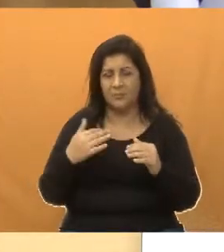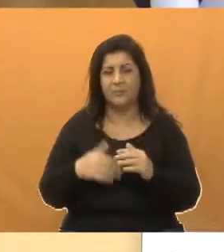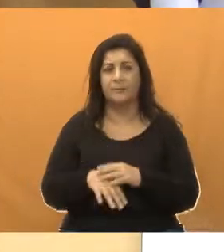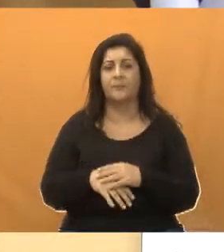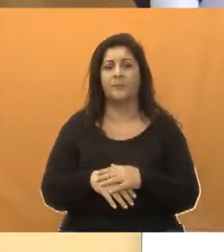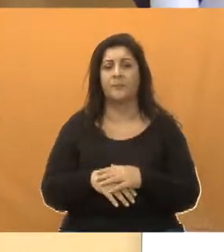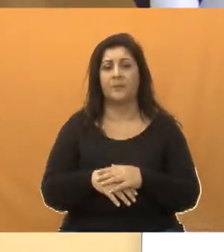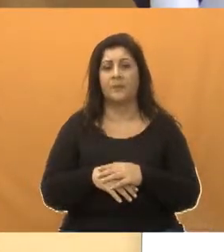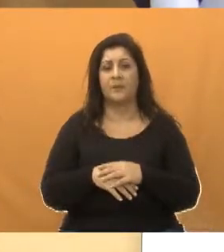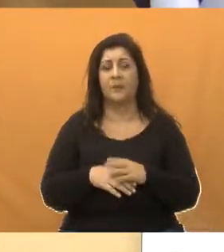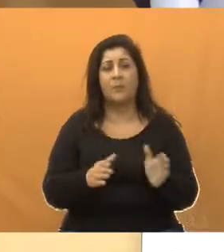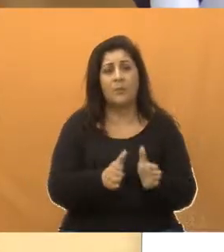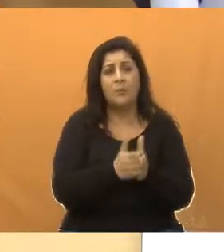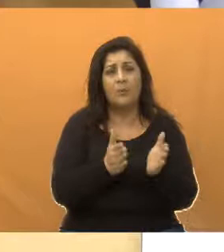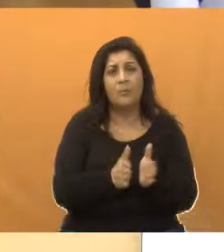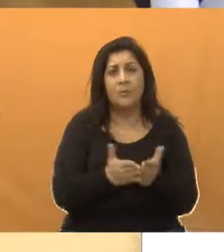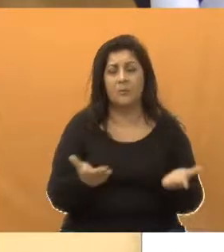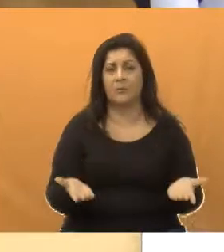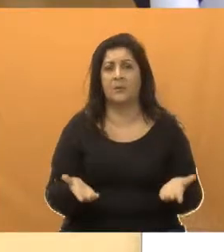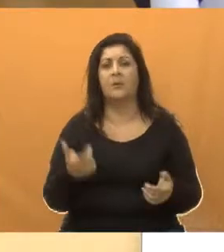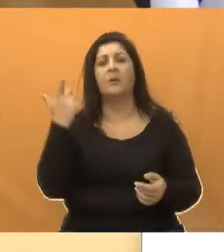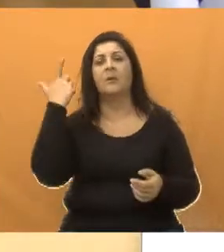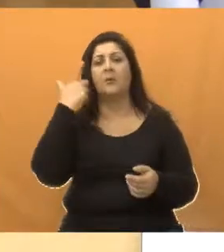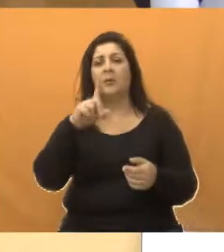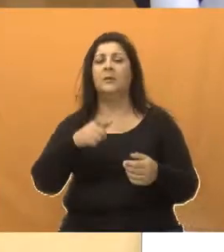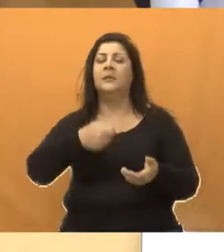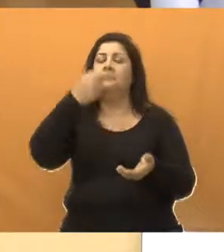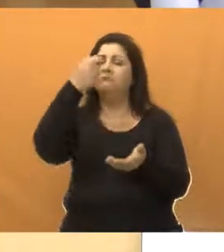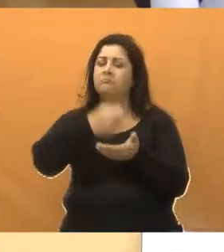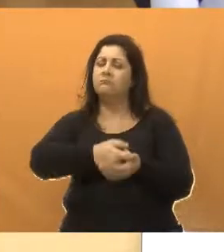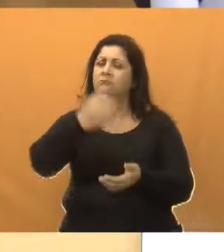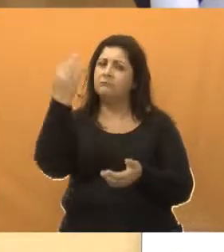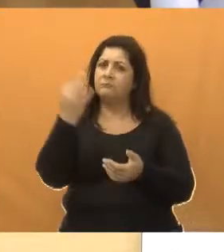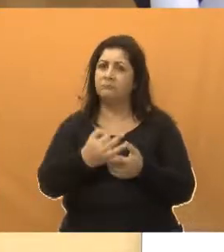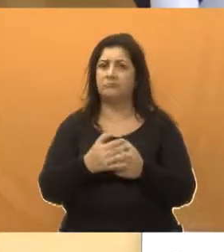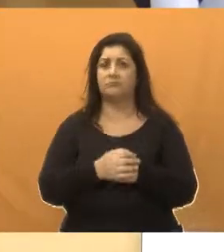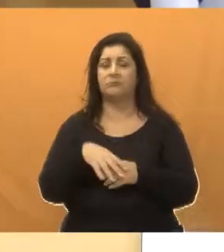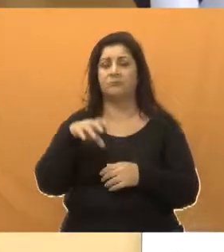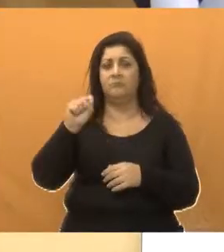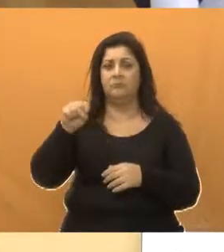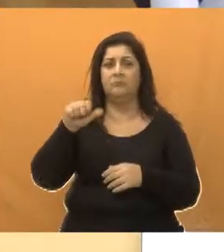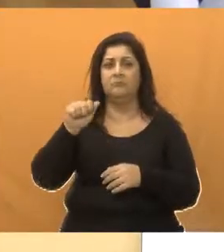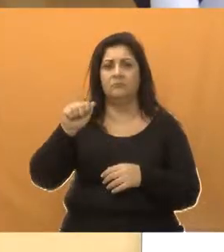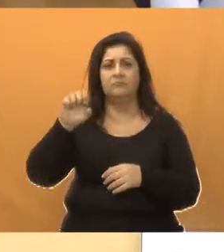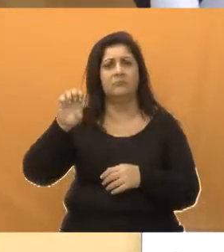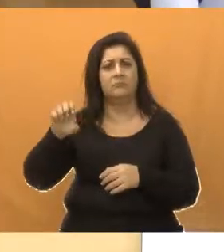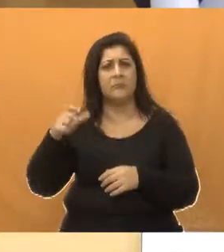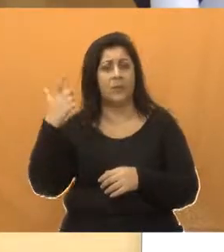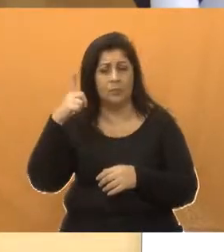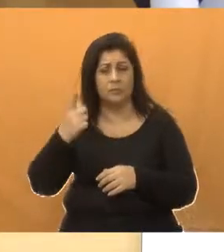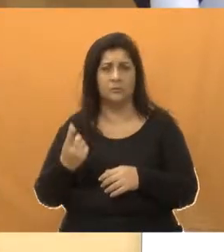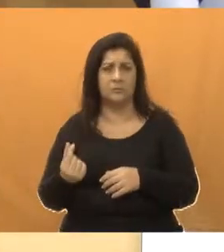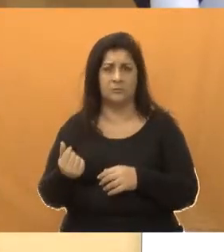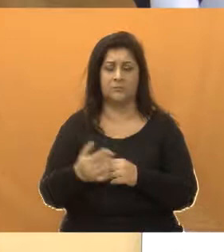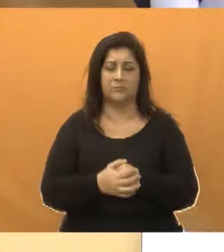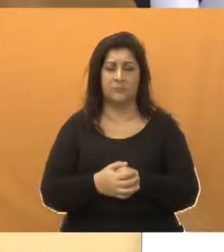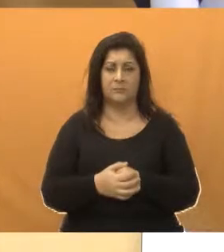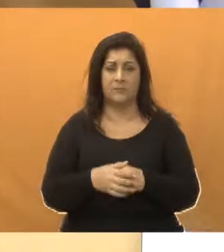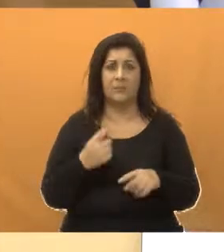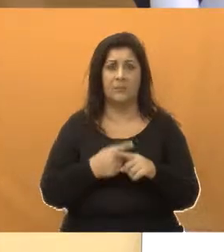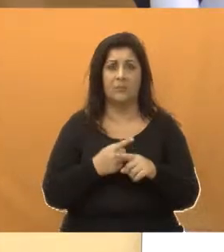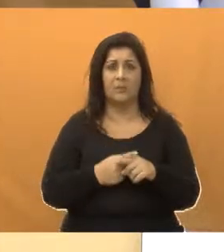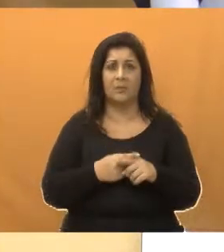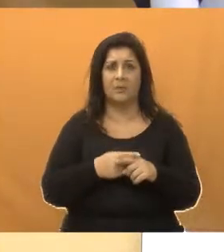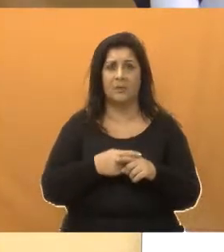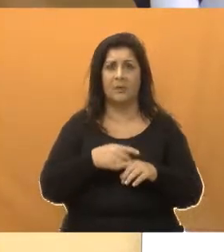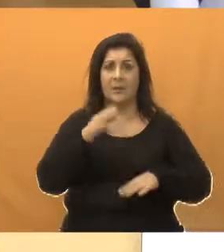têm recursos, eles vão conseguir fazer o pagamento da tarifa e o SAI arrecadar. Muita gente tem vivido aí com água do vizinho, o